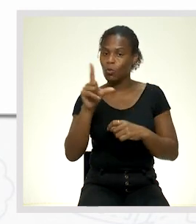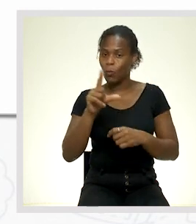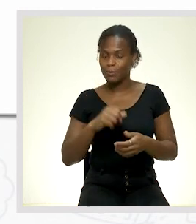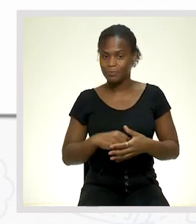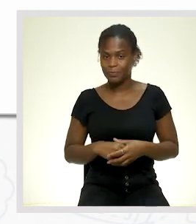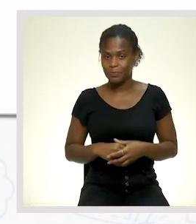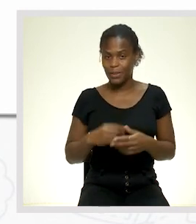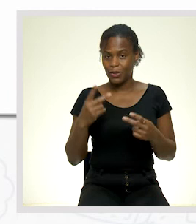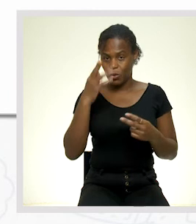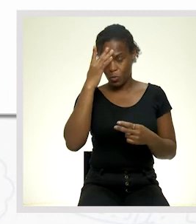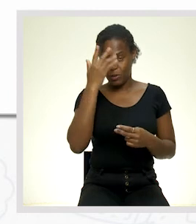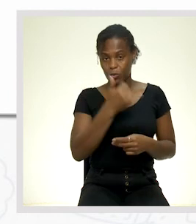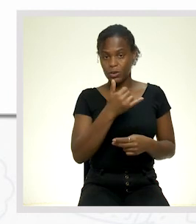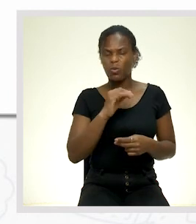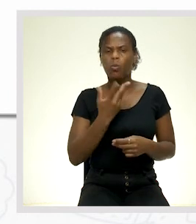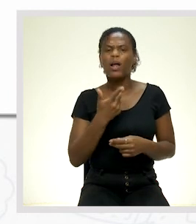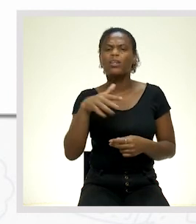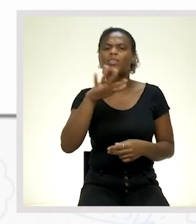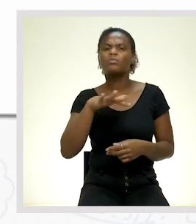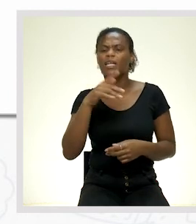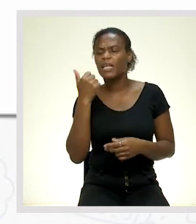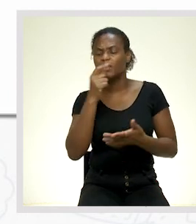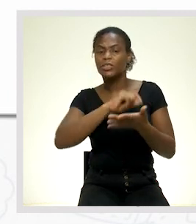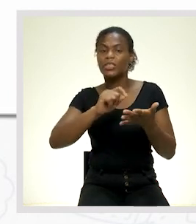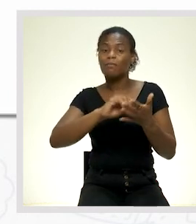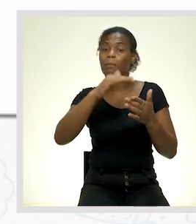2. Que tipo de espaço é descrito na primeira estrofe?